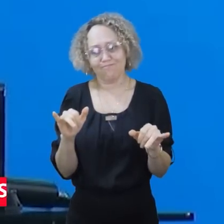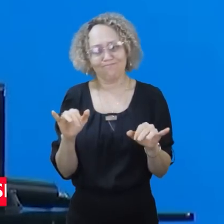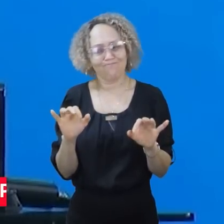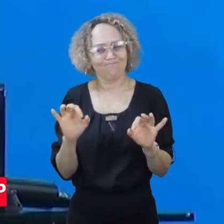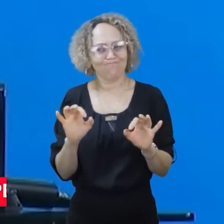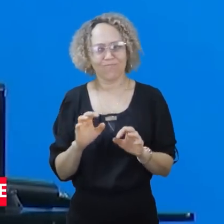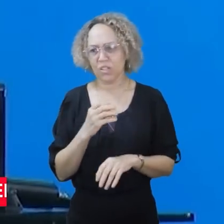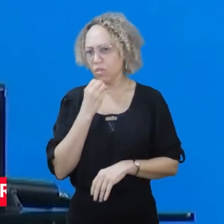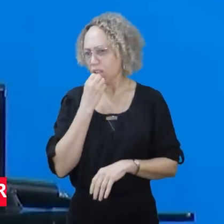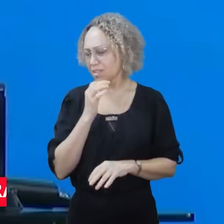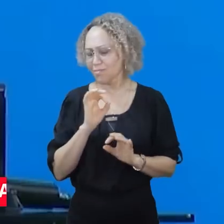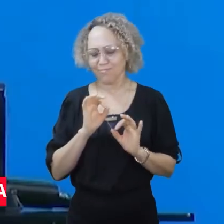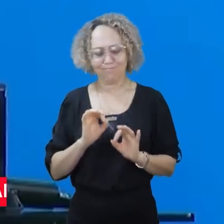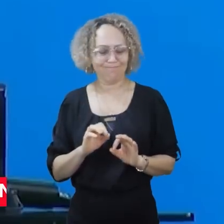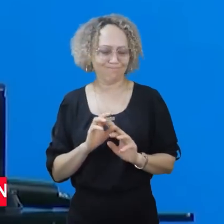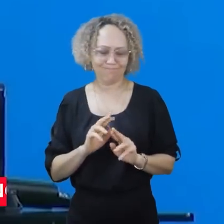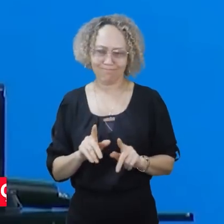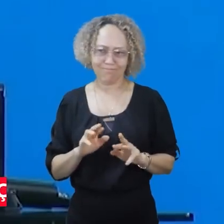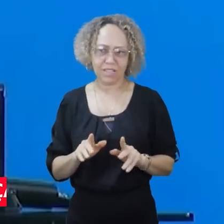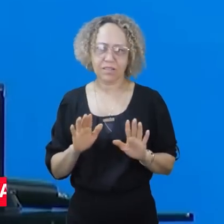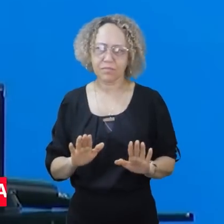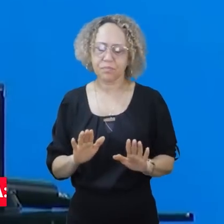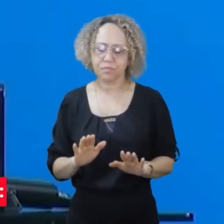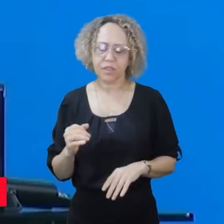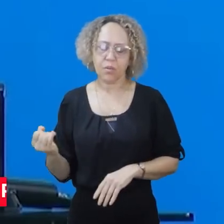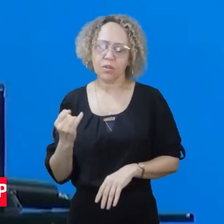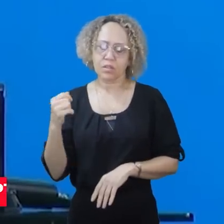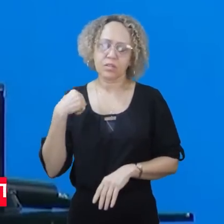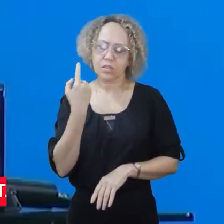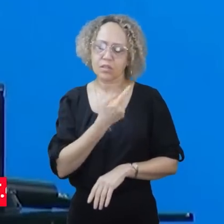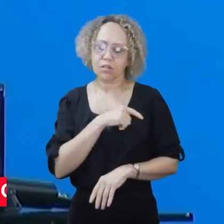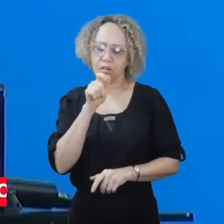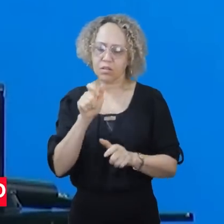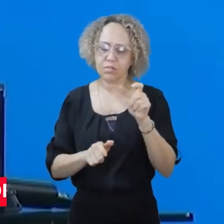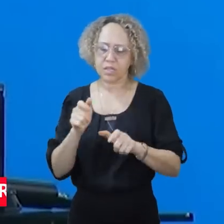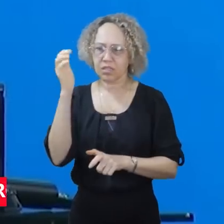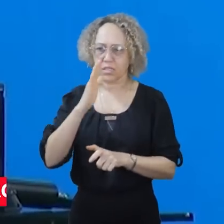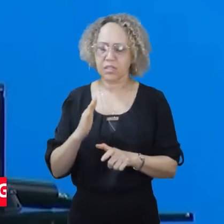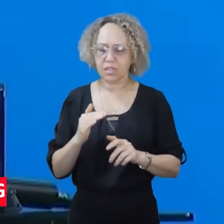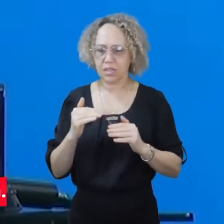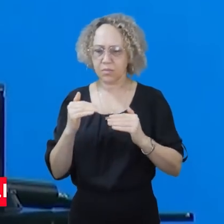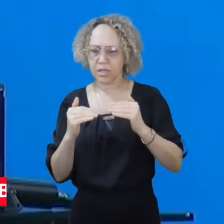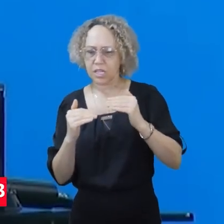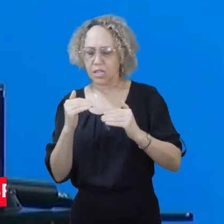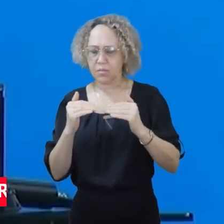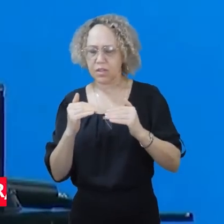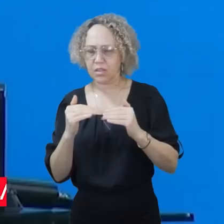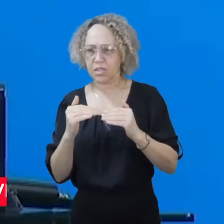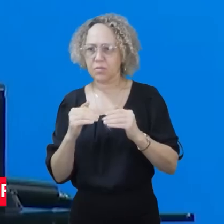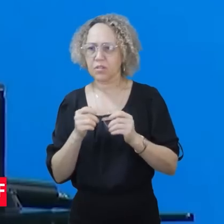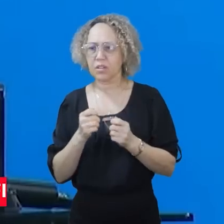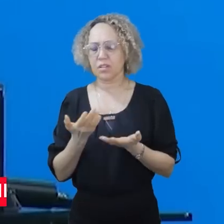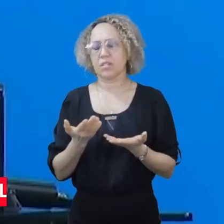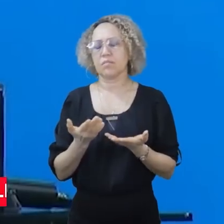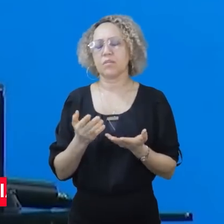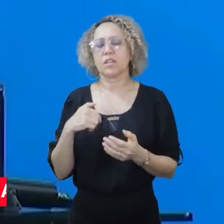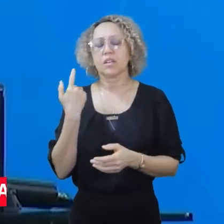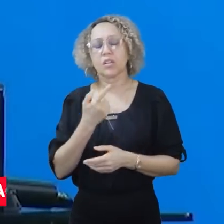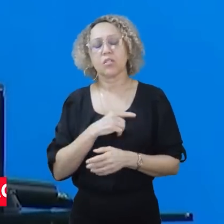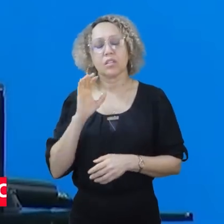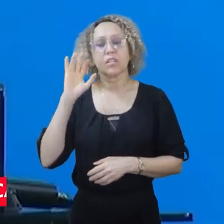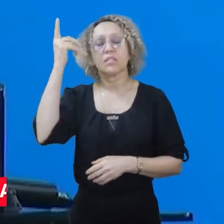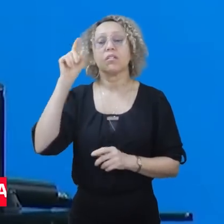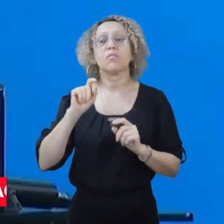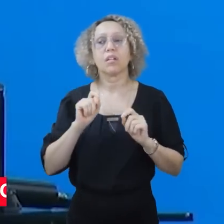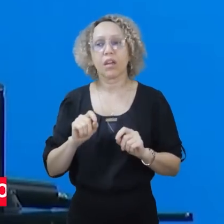por isso é importante que nós, brasileiros, mantenhamos o equilíbrio para que a gente tome decisão com base